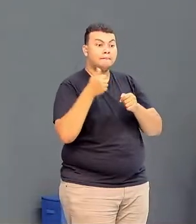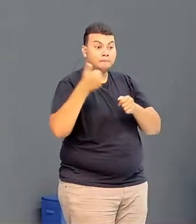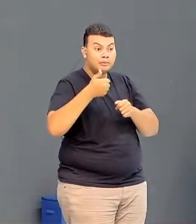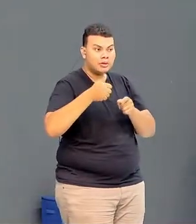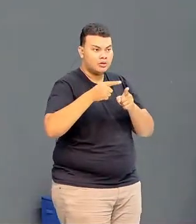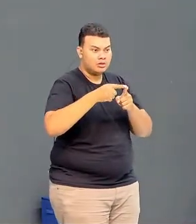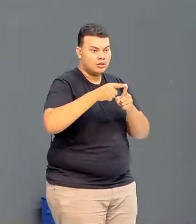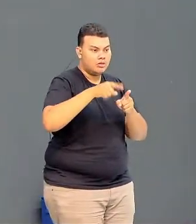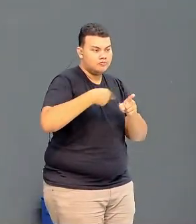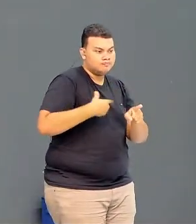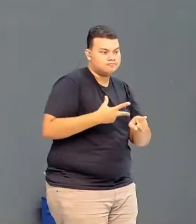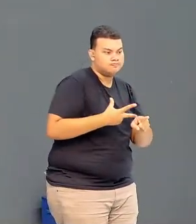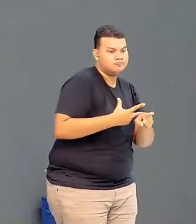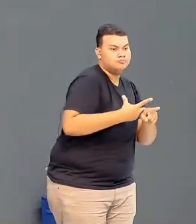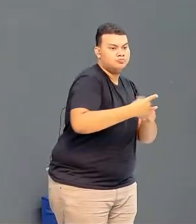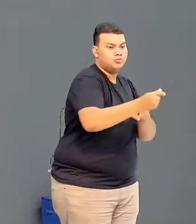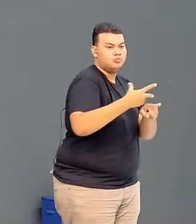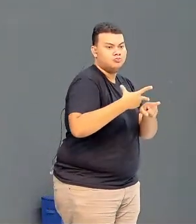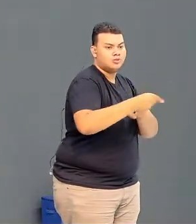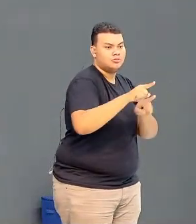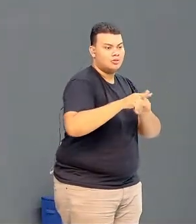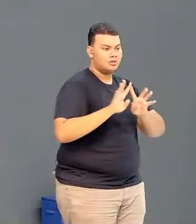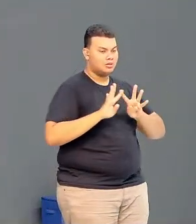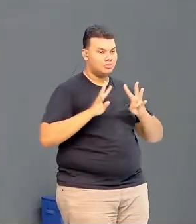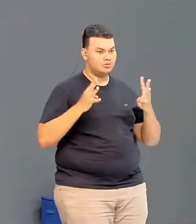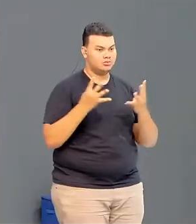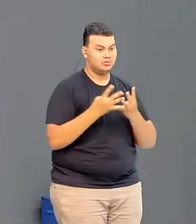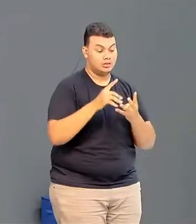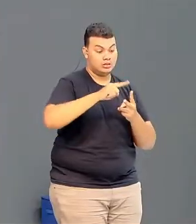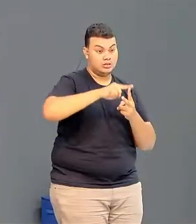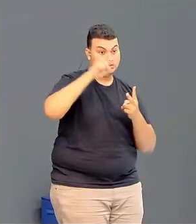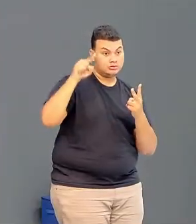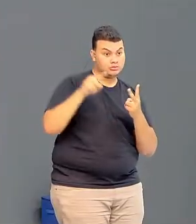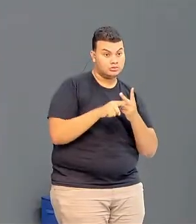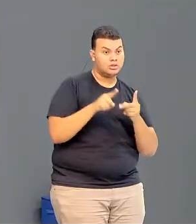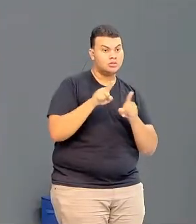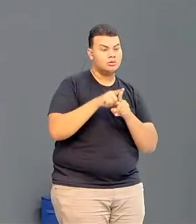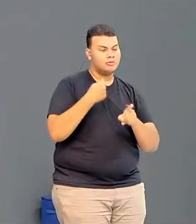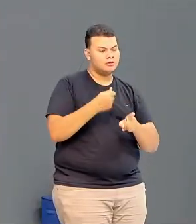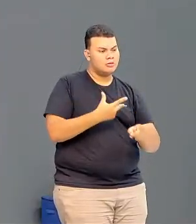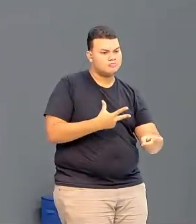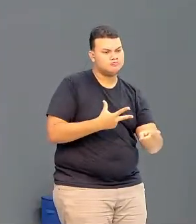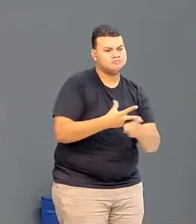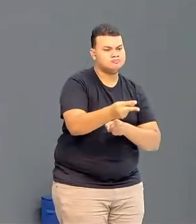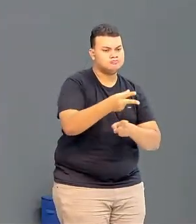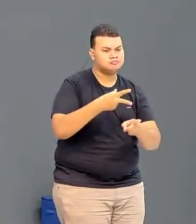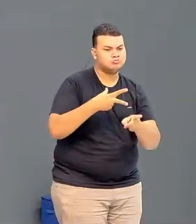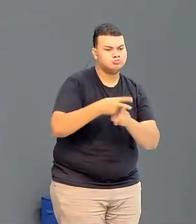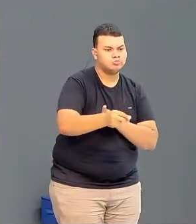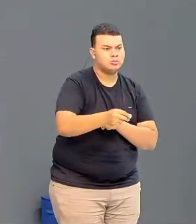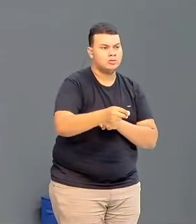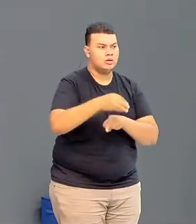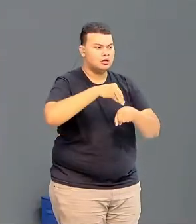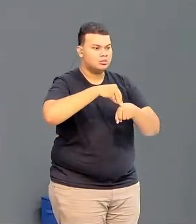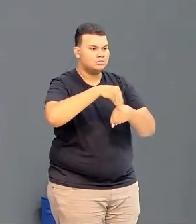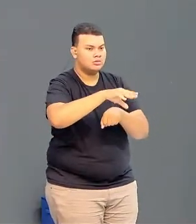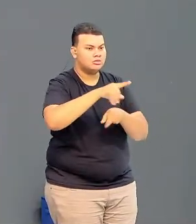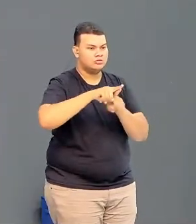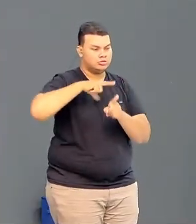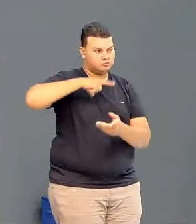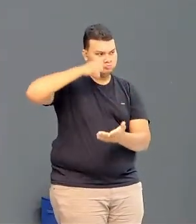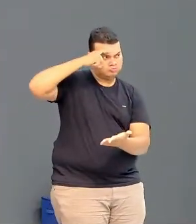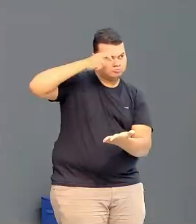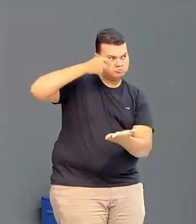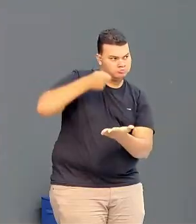fortalezas. Segundo, destruir os decretos. Destruir esse lugar que nós costumamos e gostamos de estar,